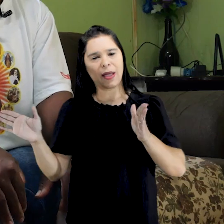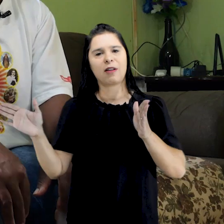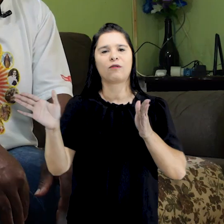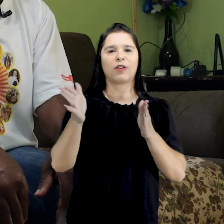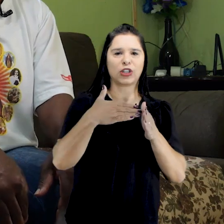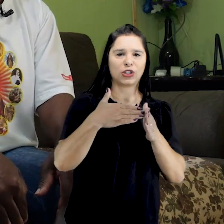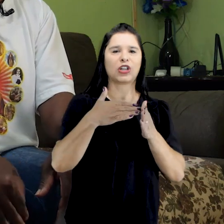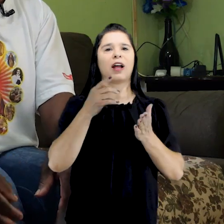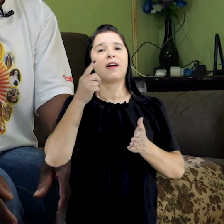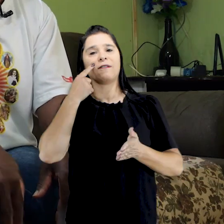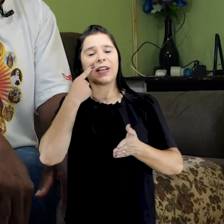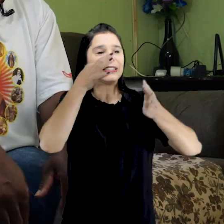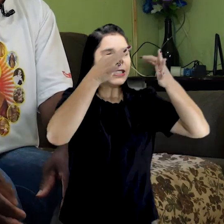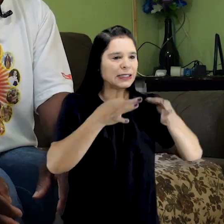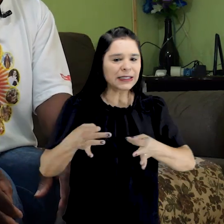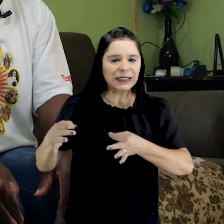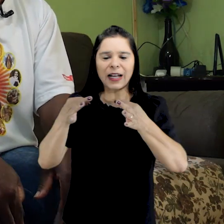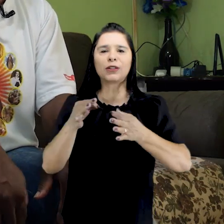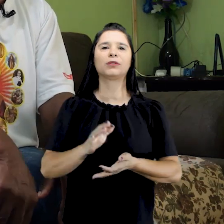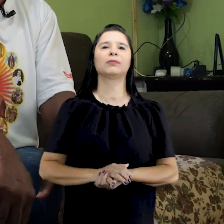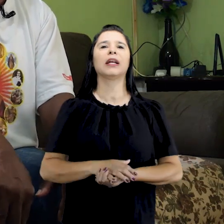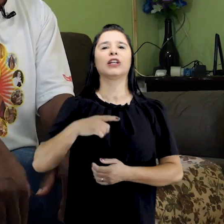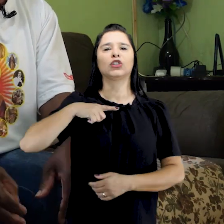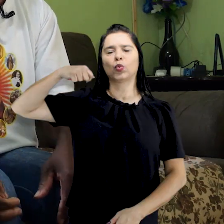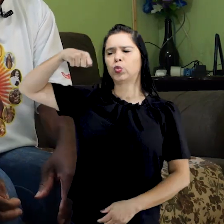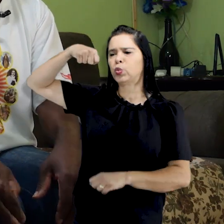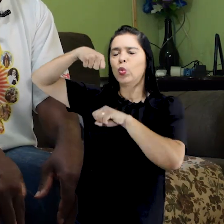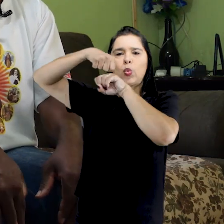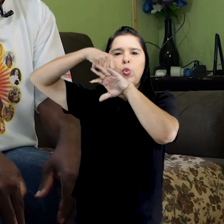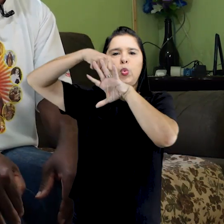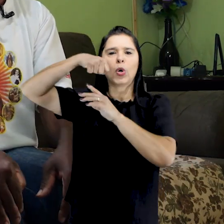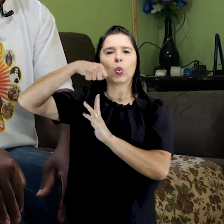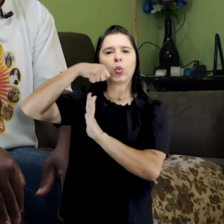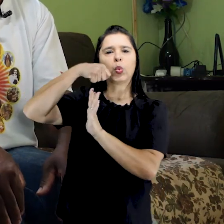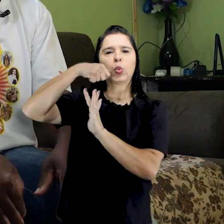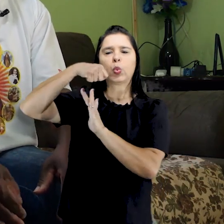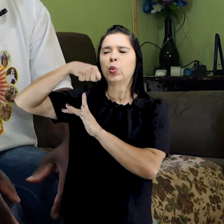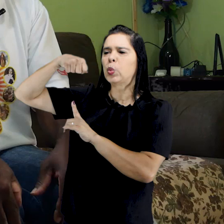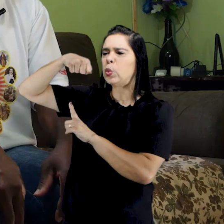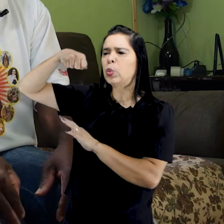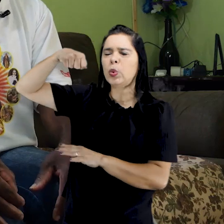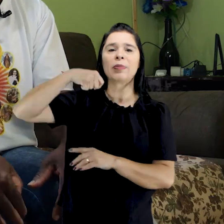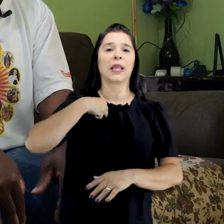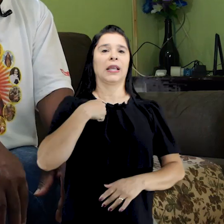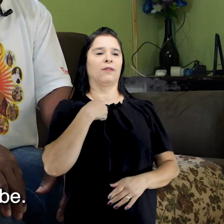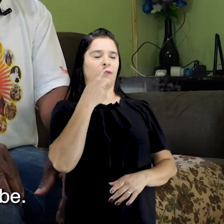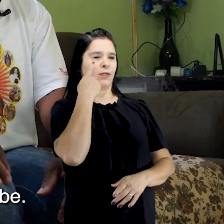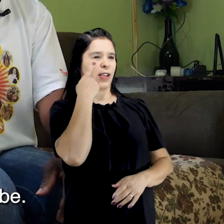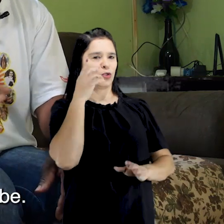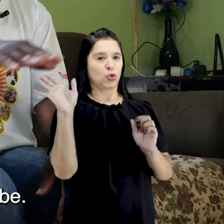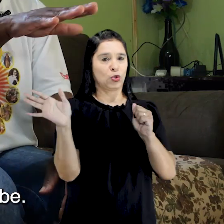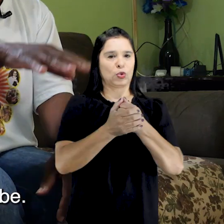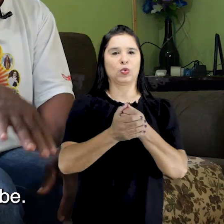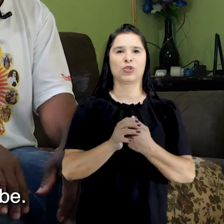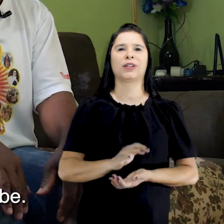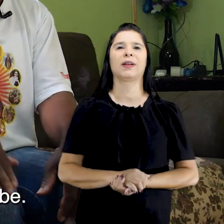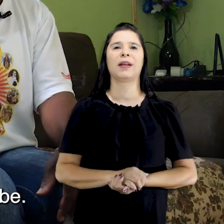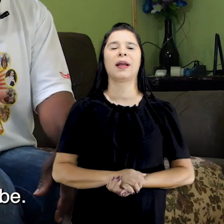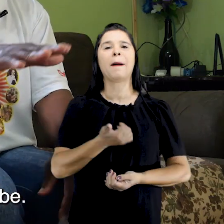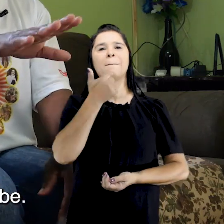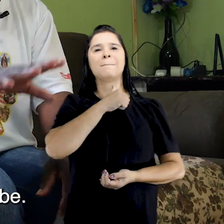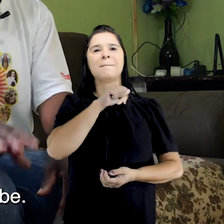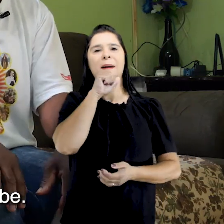tudo certo. Aí ele tinha um lampião que ele andava com ele, um lampião verde, que nós íamos com o lampião vermelho apontava, nós escondia. Mas minha mãe escondia